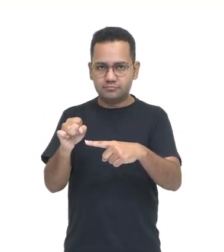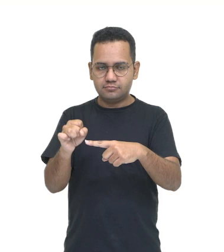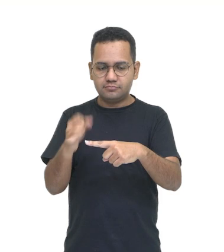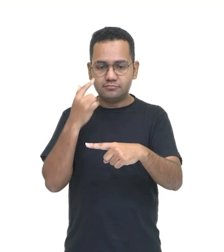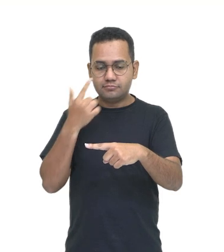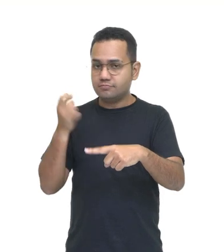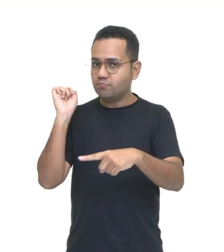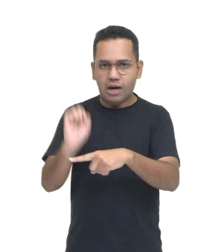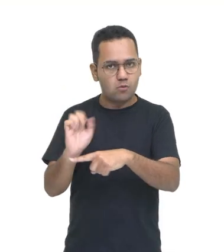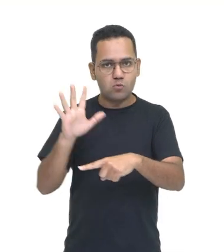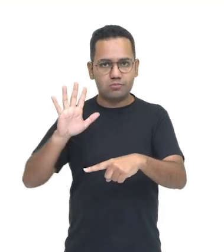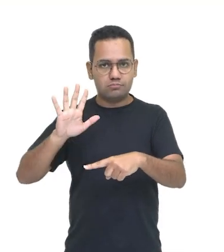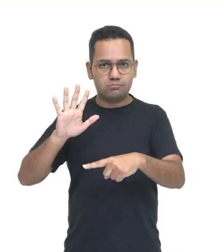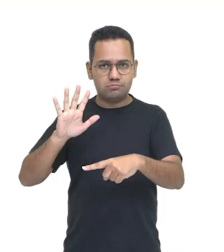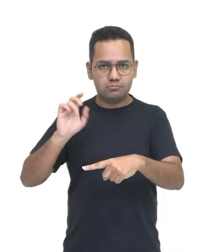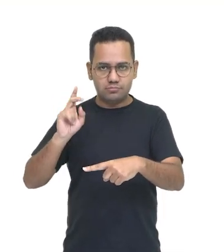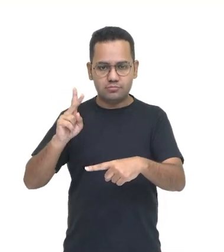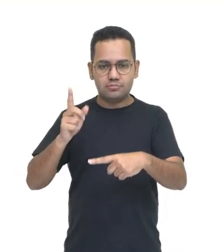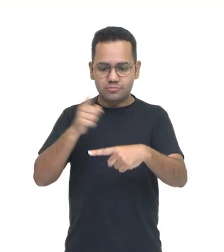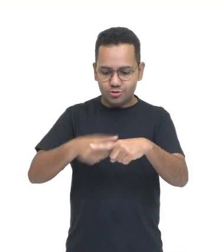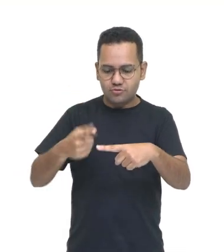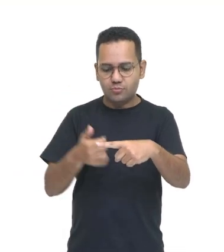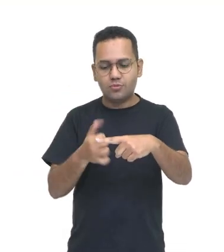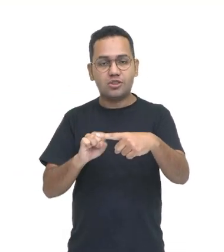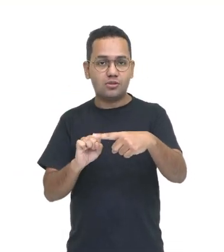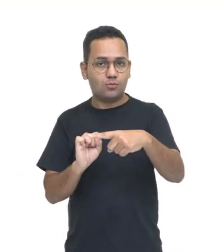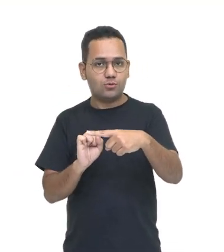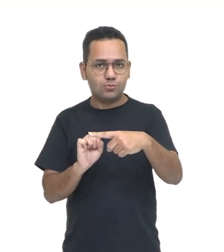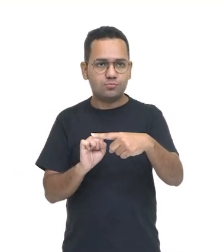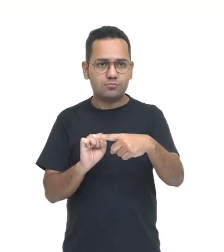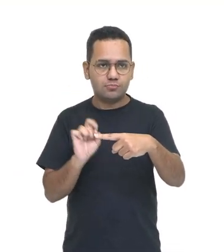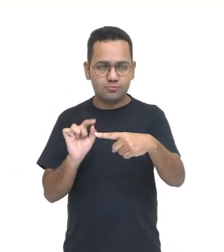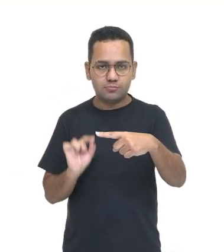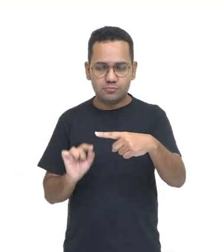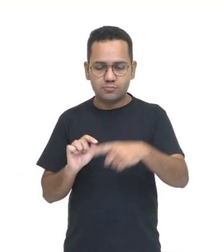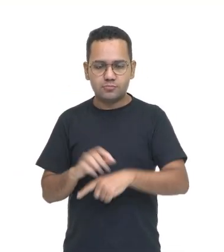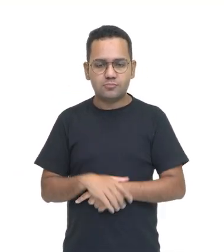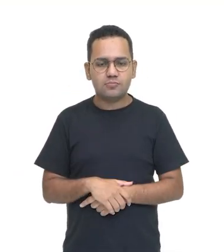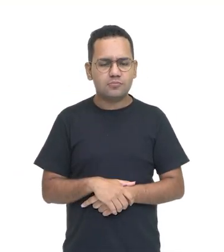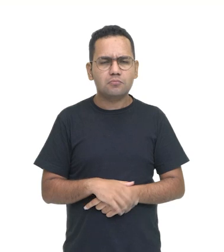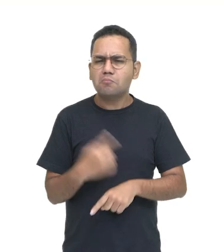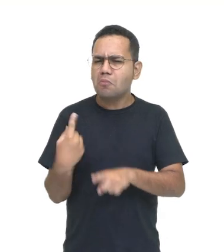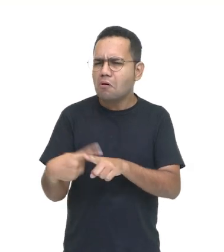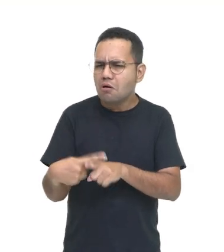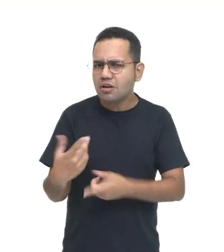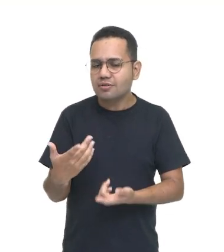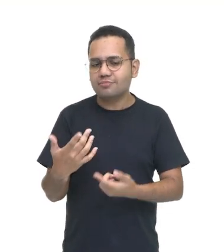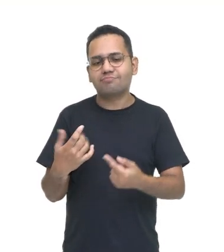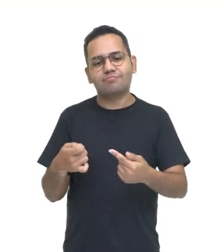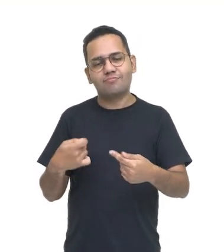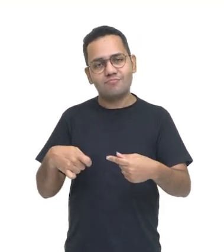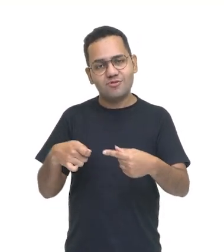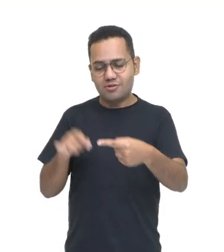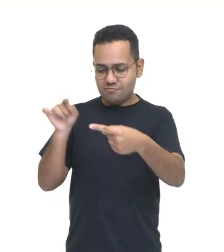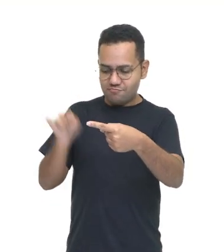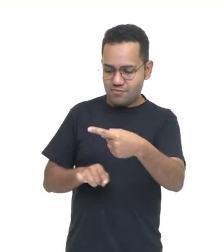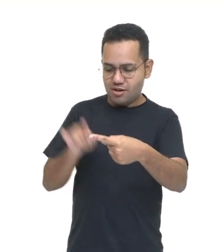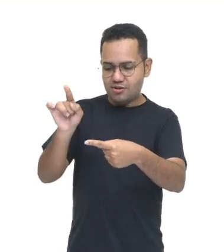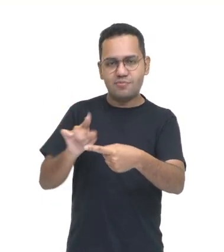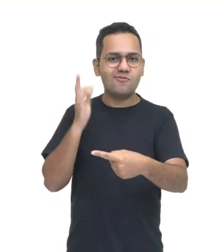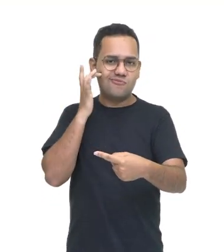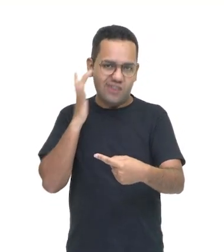vezes 18 fatorial, dividido por 18 fatorial. Por que fiz isso? Para facilitar o nosso cálculo